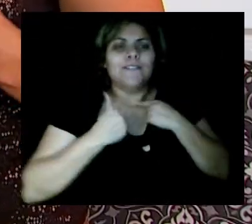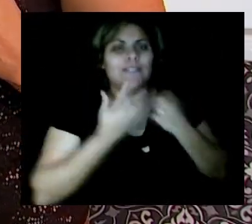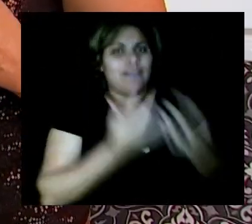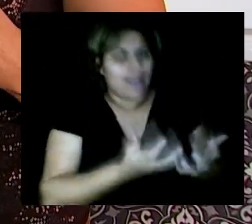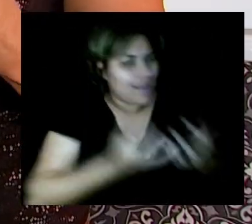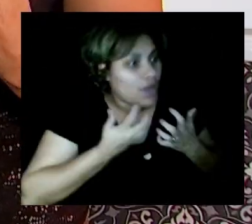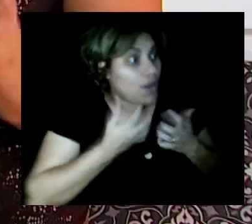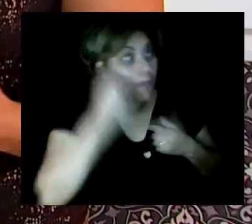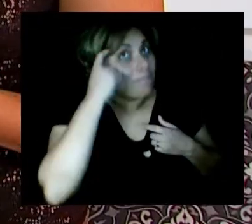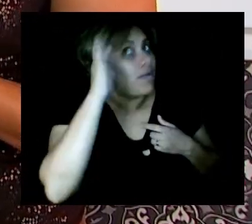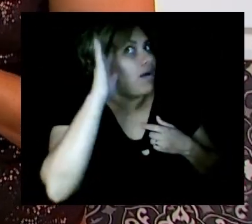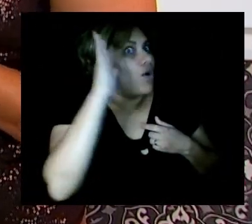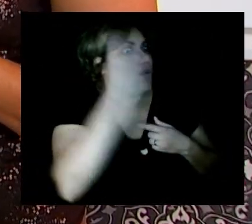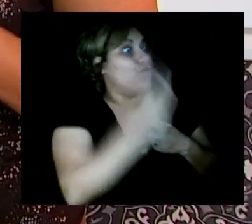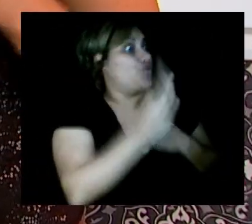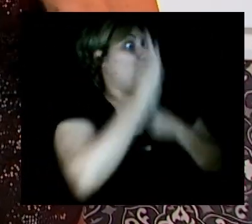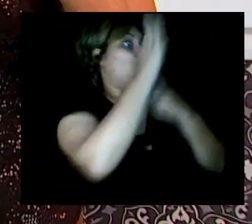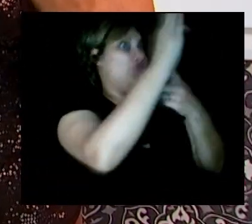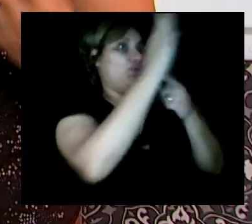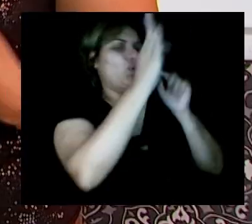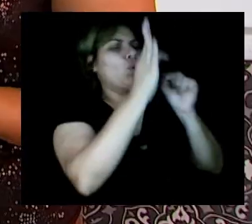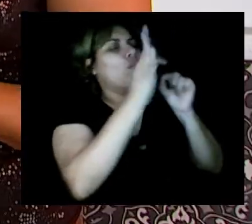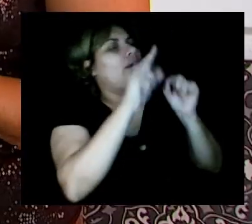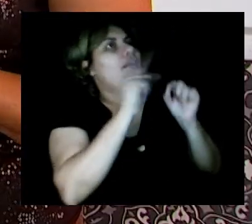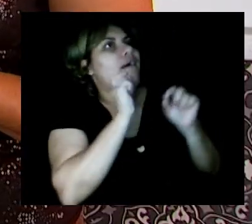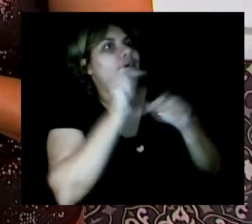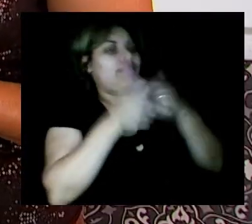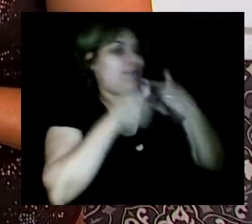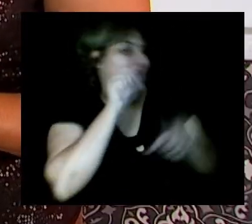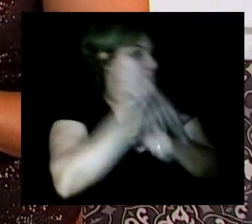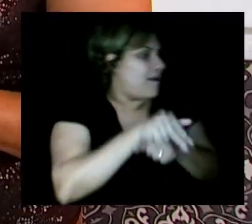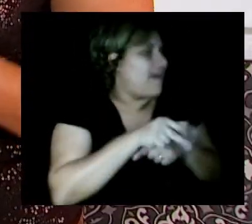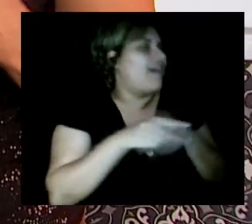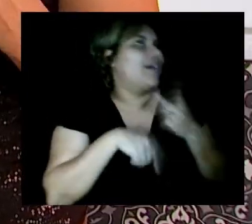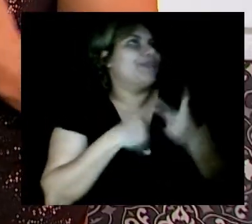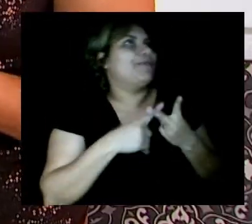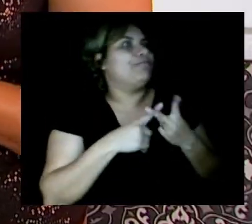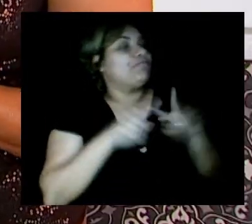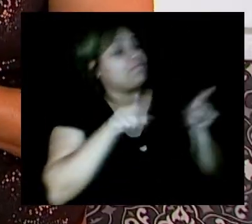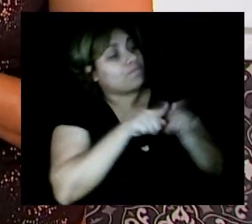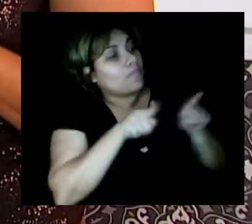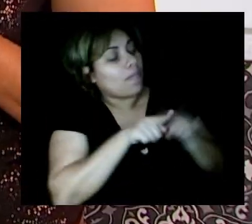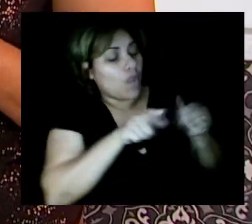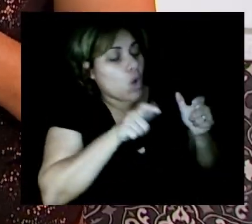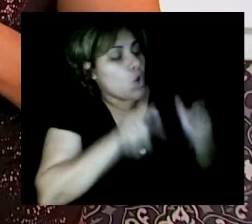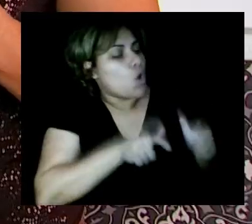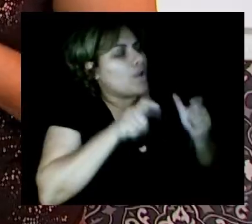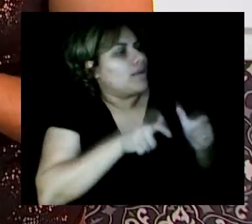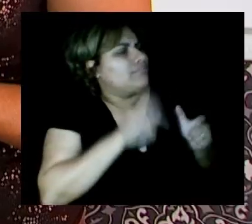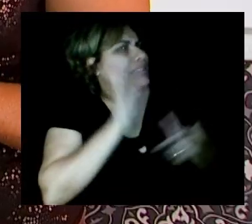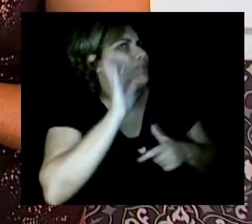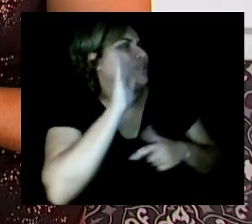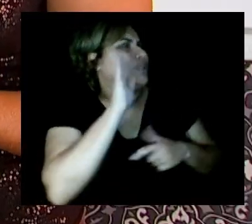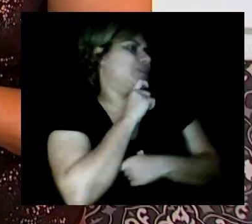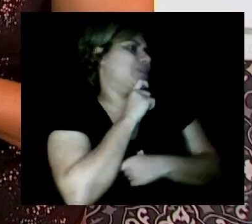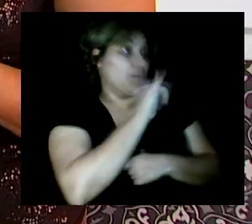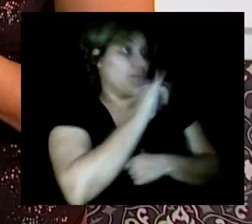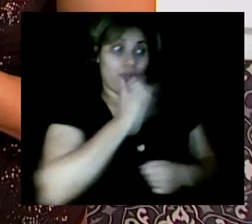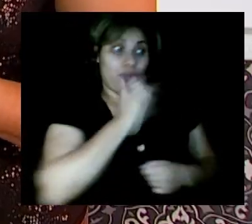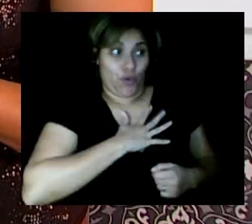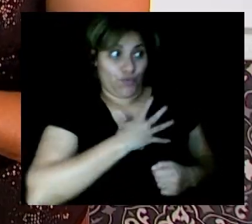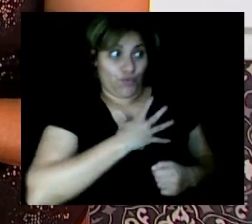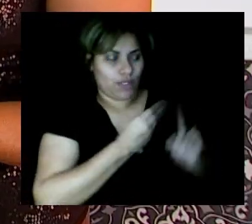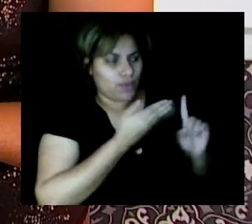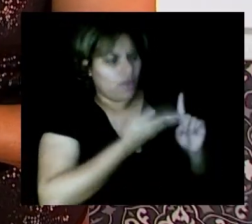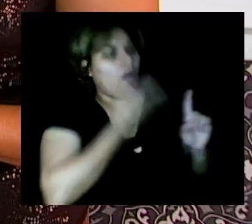futuramente emprego, um local, porque você imagina, meu filho, Deus abençoe que